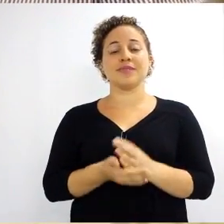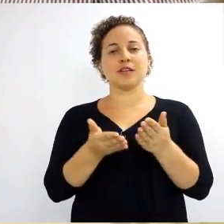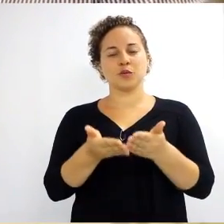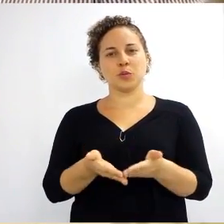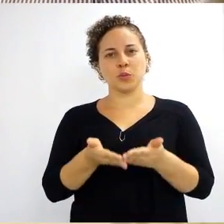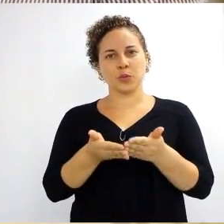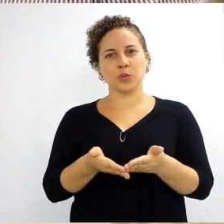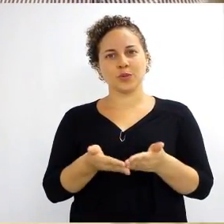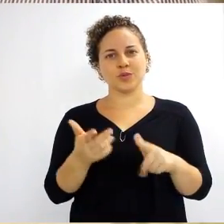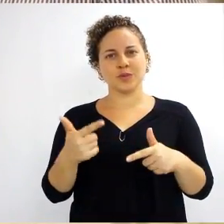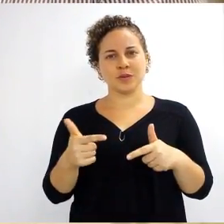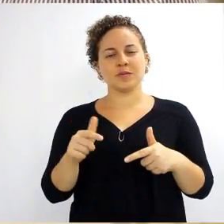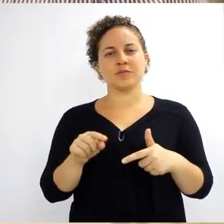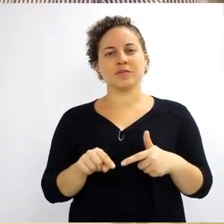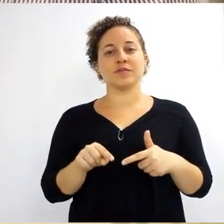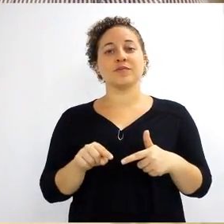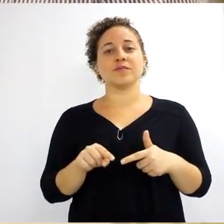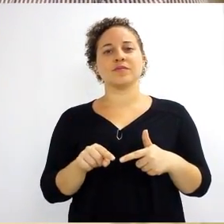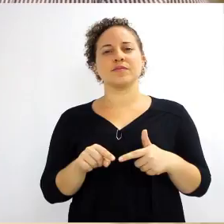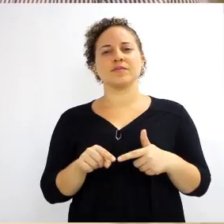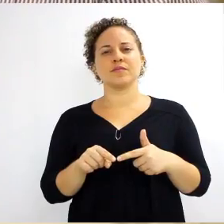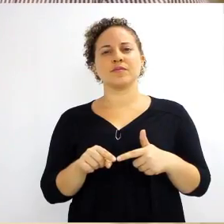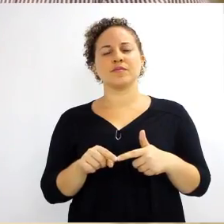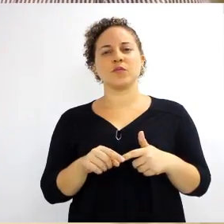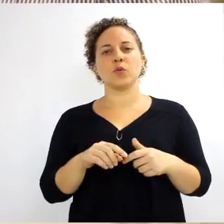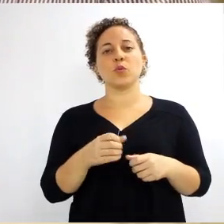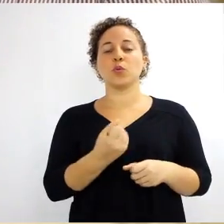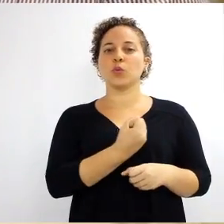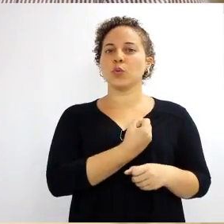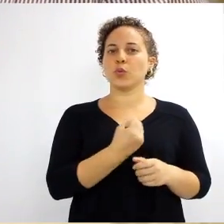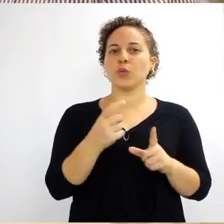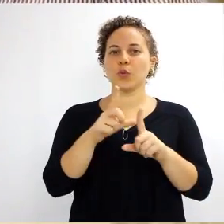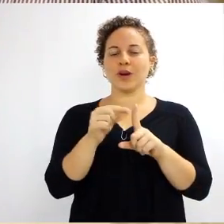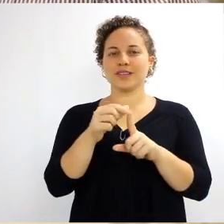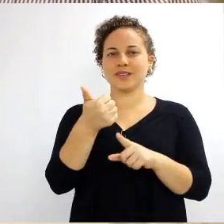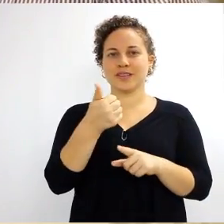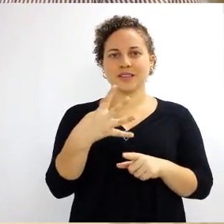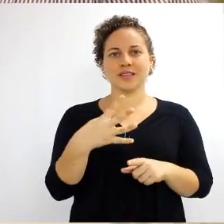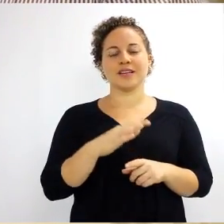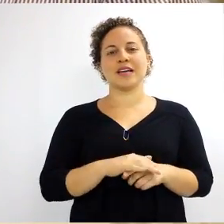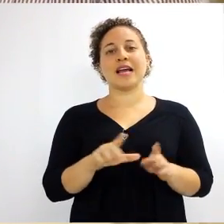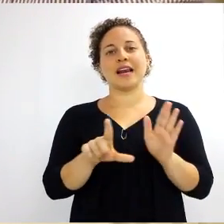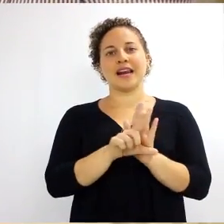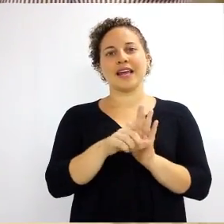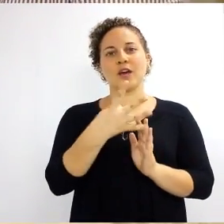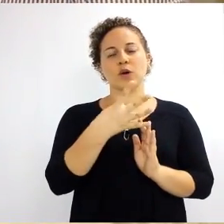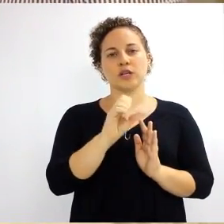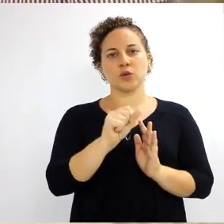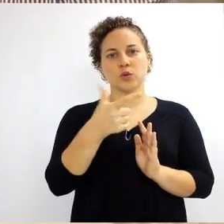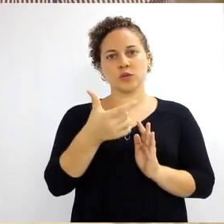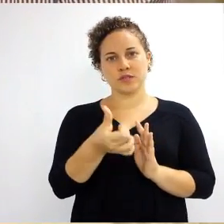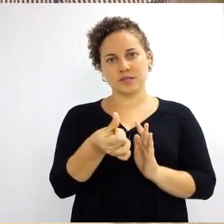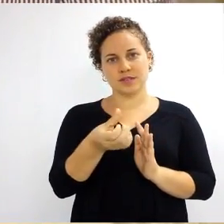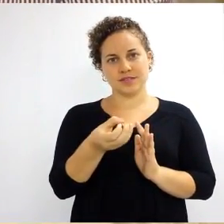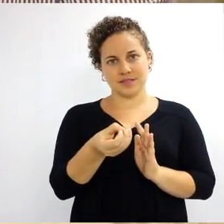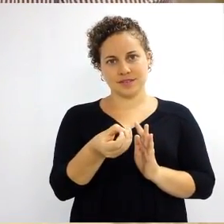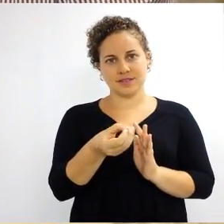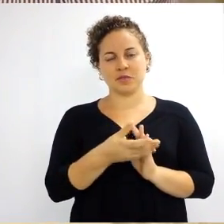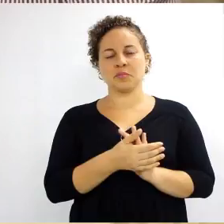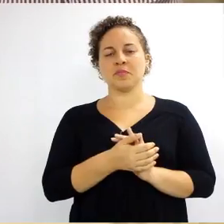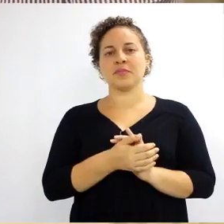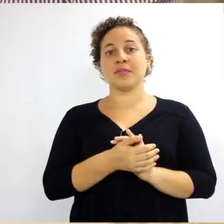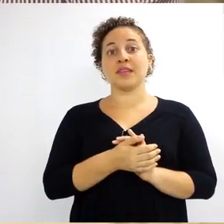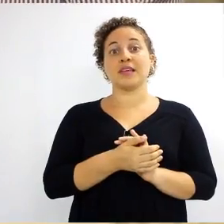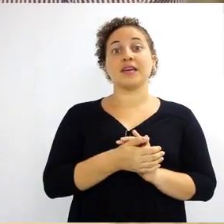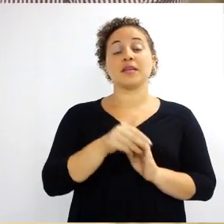hoje é sobre o artigo 14 dessa lei. Lei 4860. Então, observe, além da